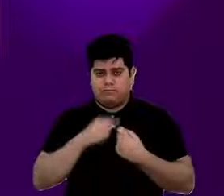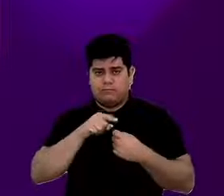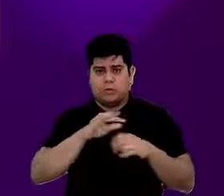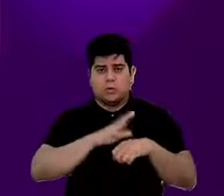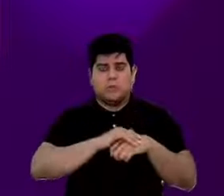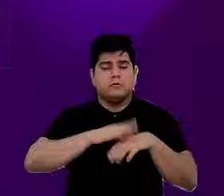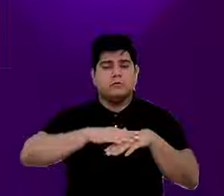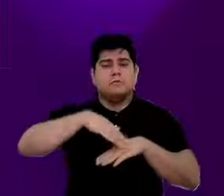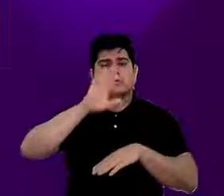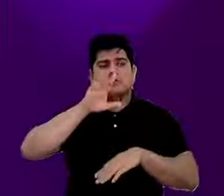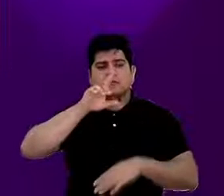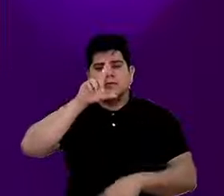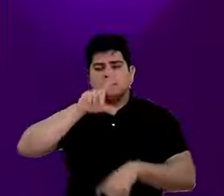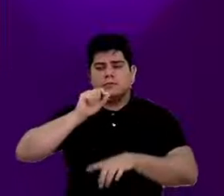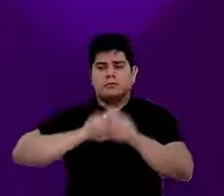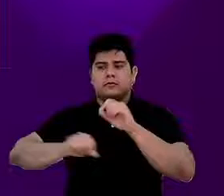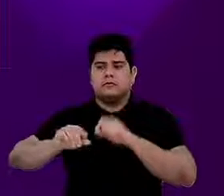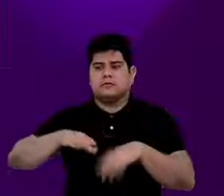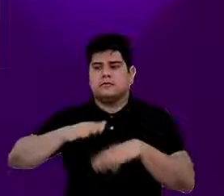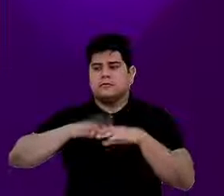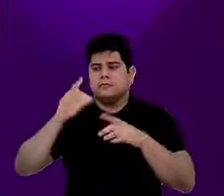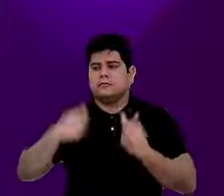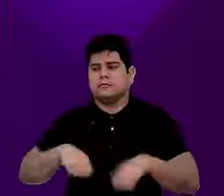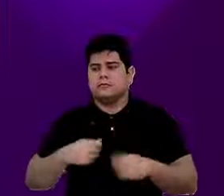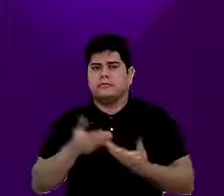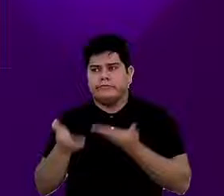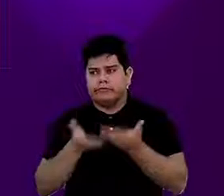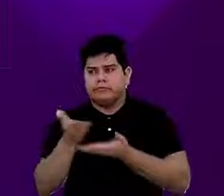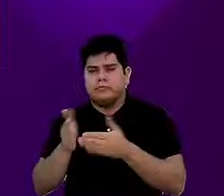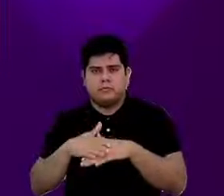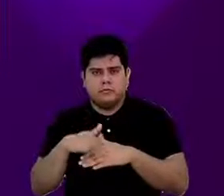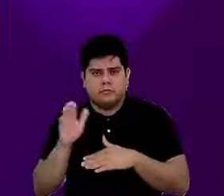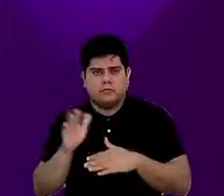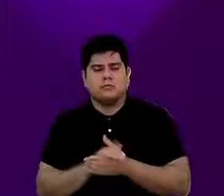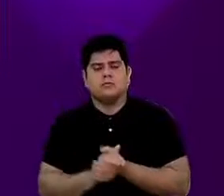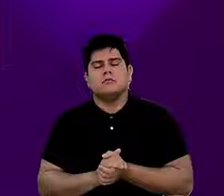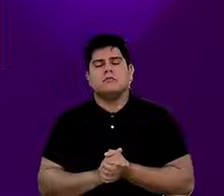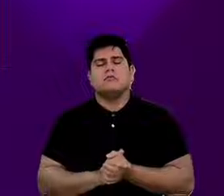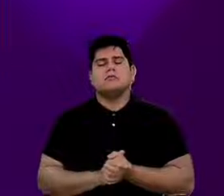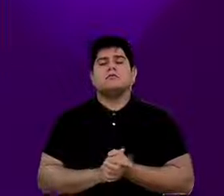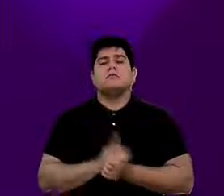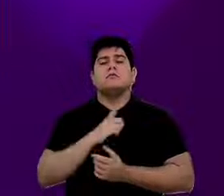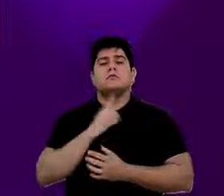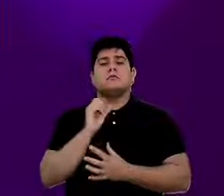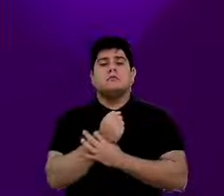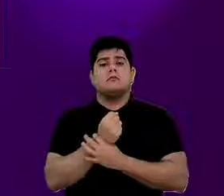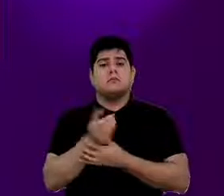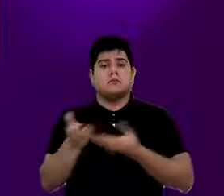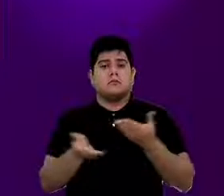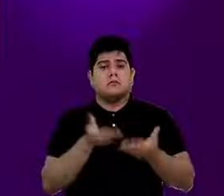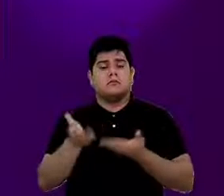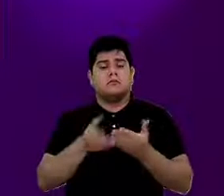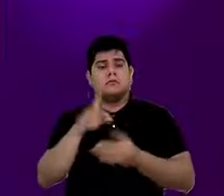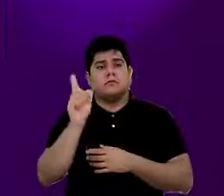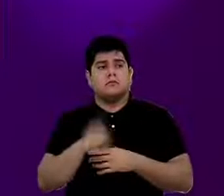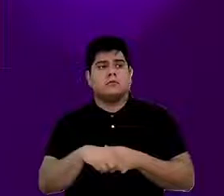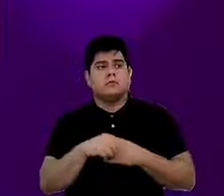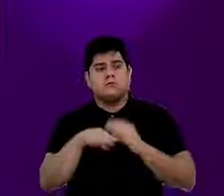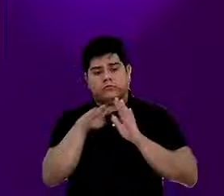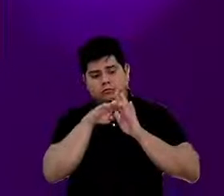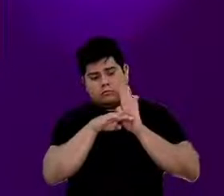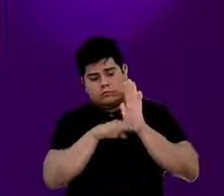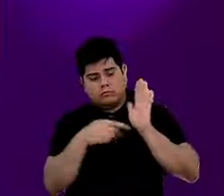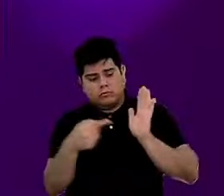mais prevalentes e que demandam mais assistência. A gente tem que garantir esse cuidado através dos protocolos